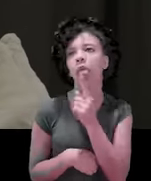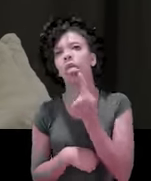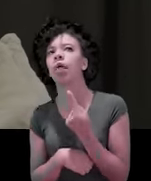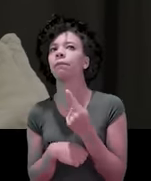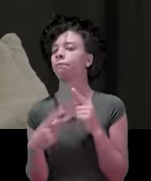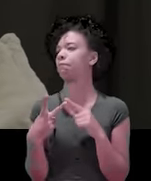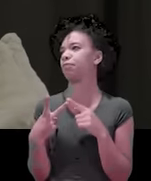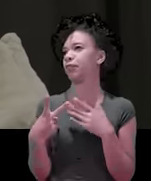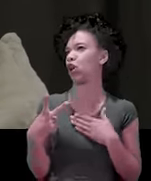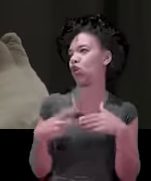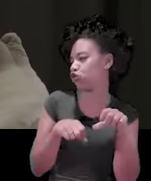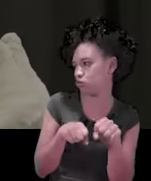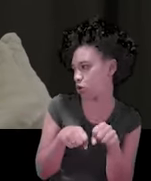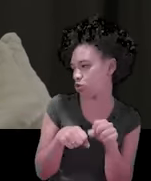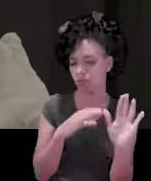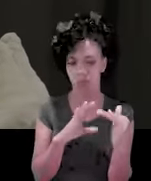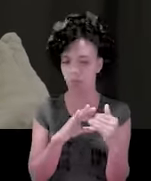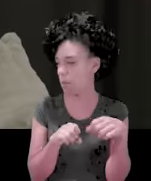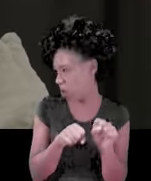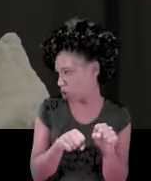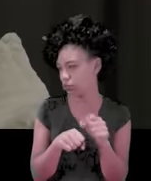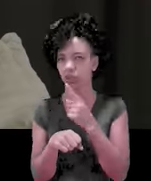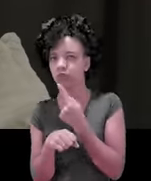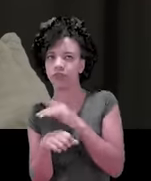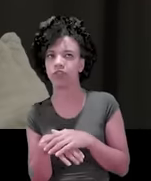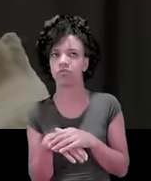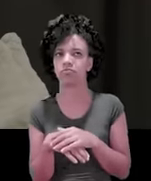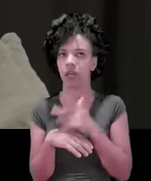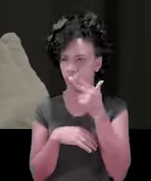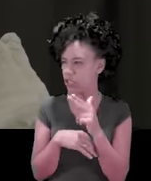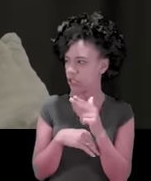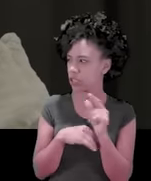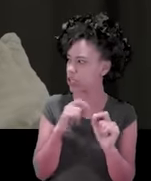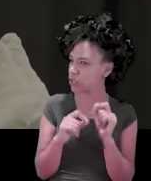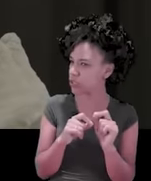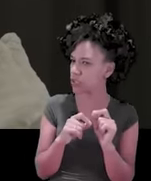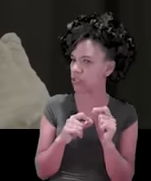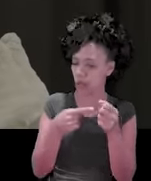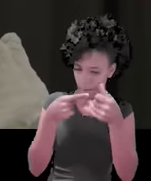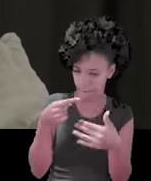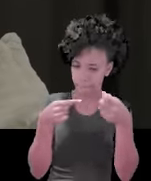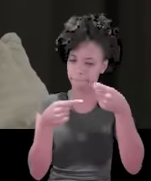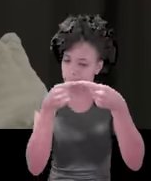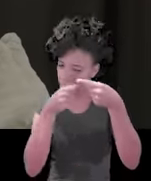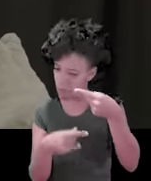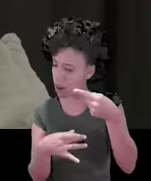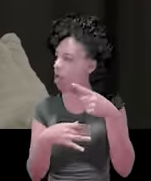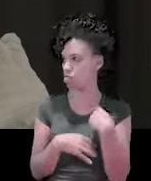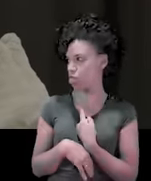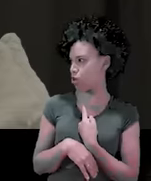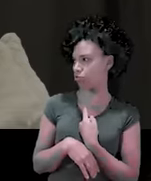de você lá moto também coisa de moto manda eu acho que as coisas que a gente atende o senhor Dorme com o algoritmo nosso